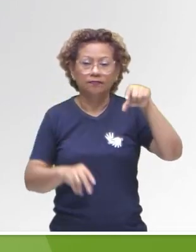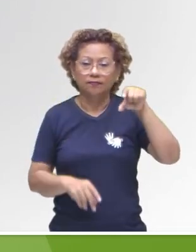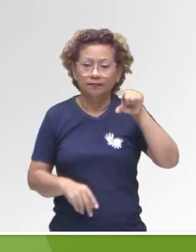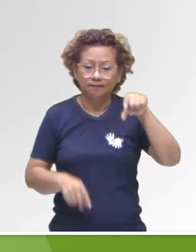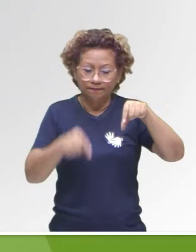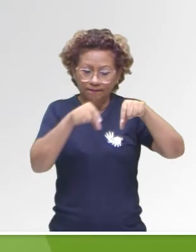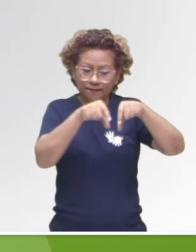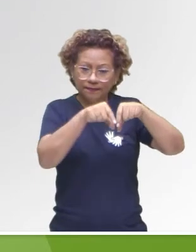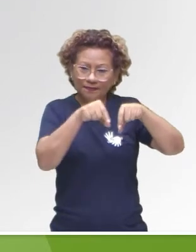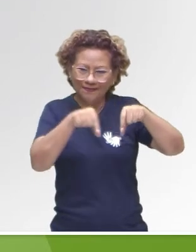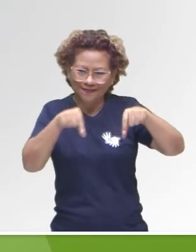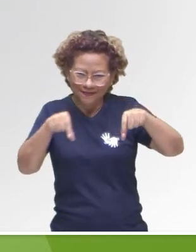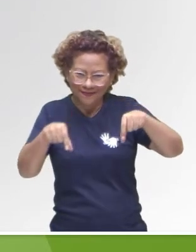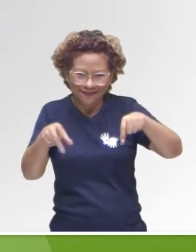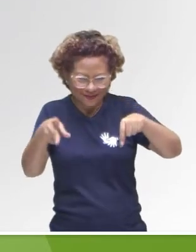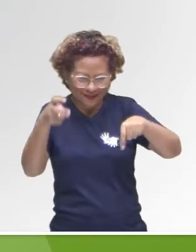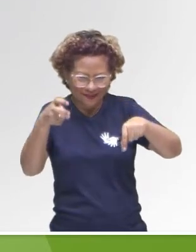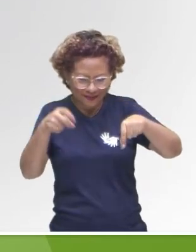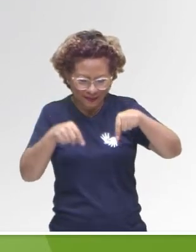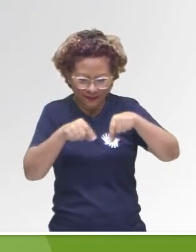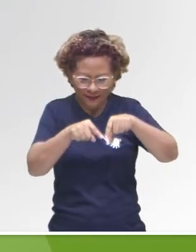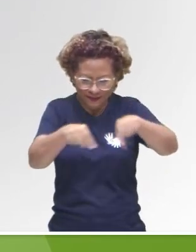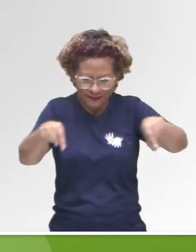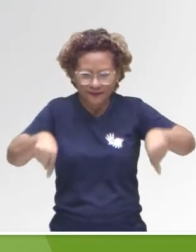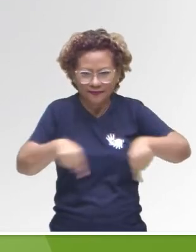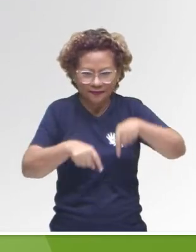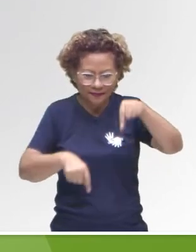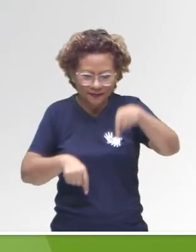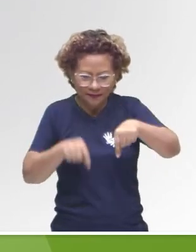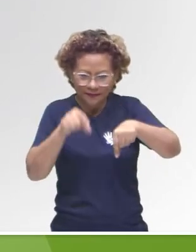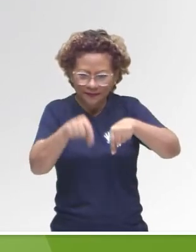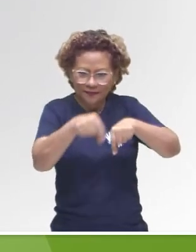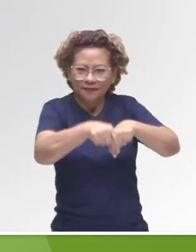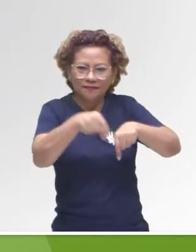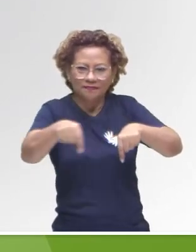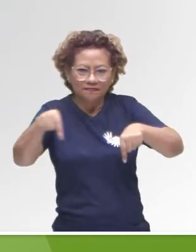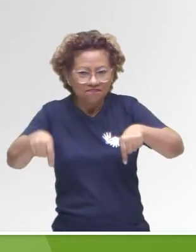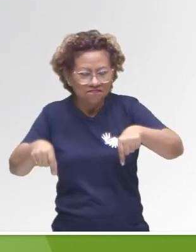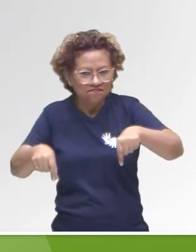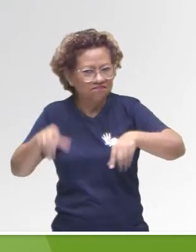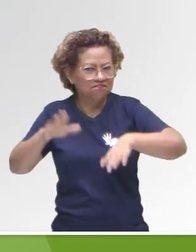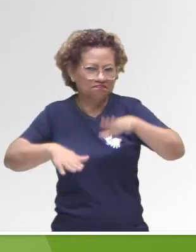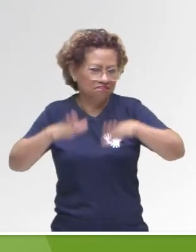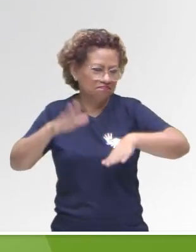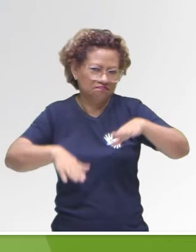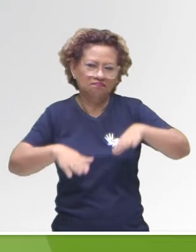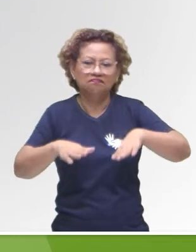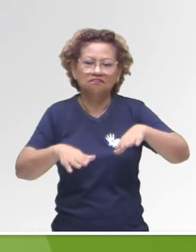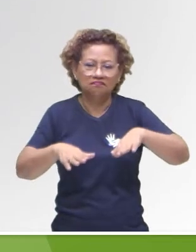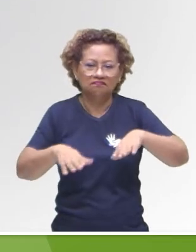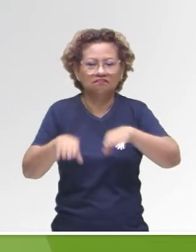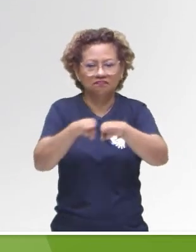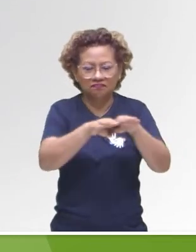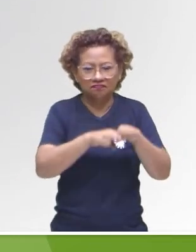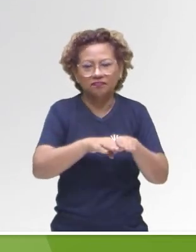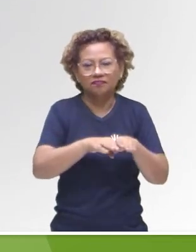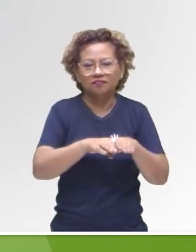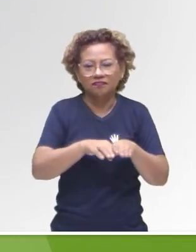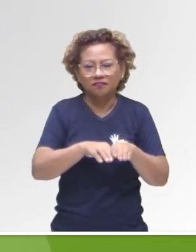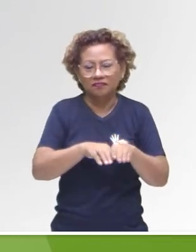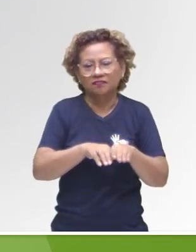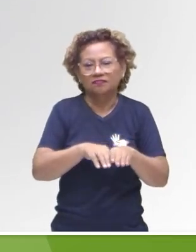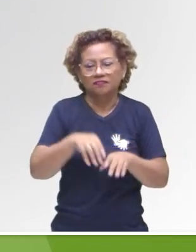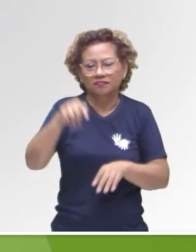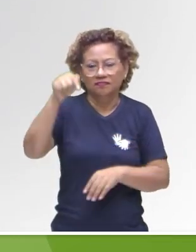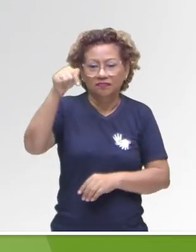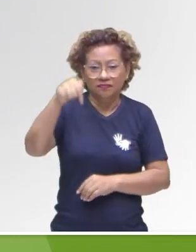essas grandezas importantes. A capacitância, que é a capacidade do capacitor em acumular a